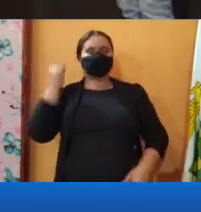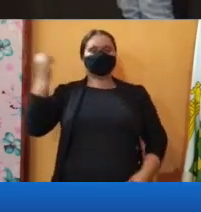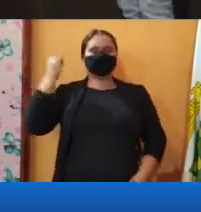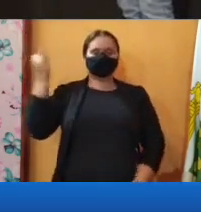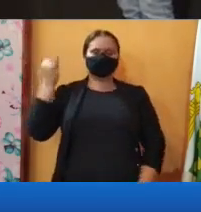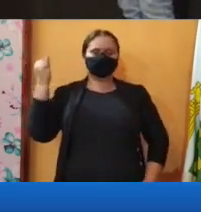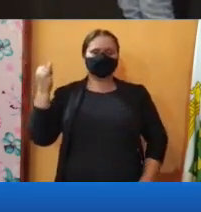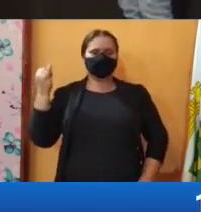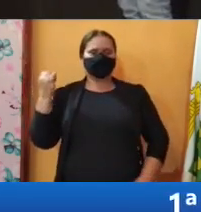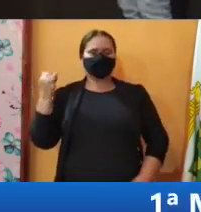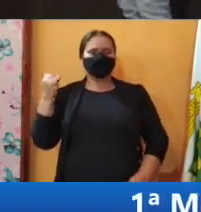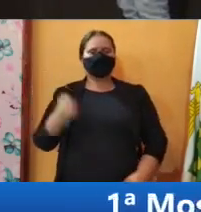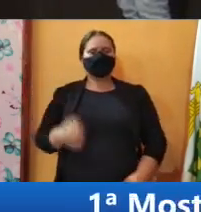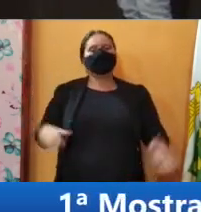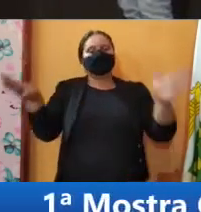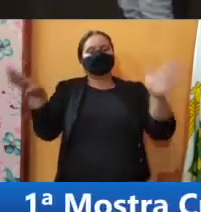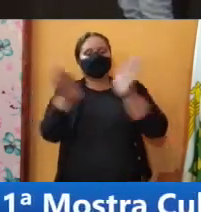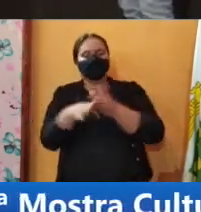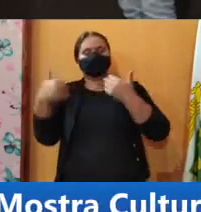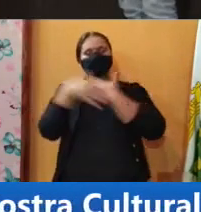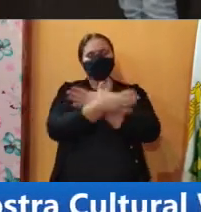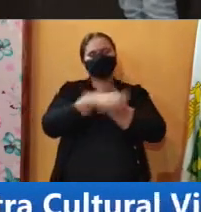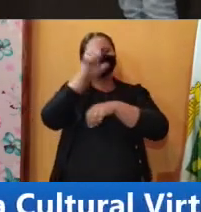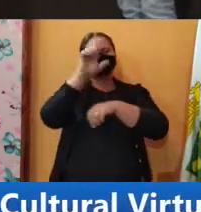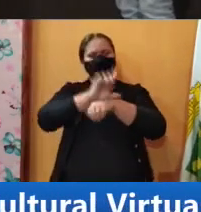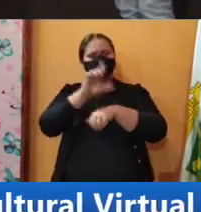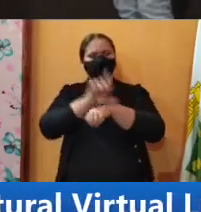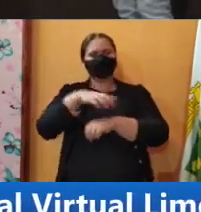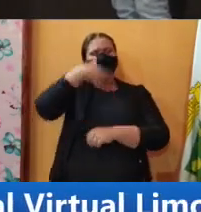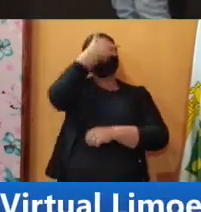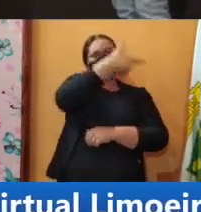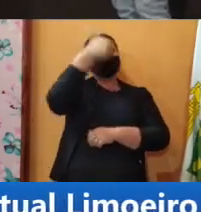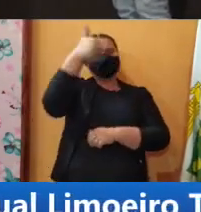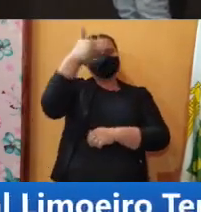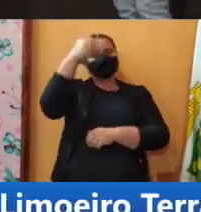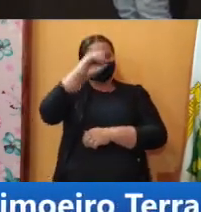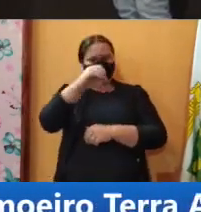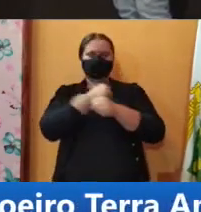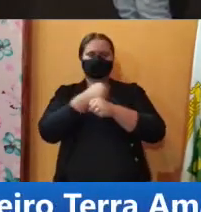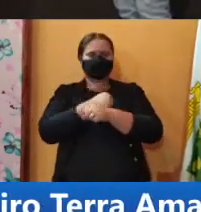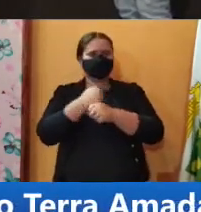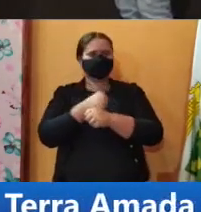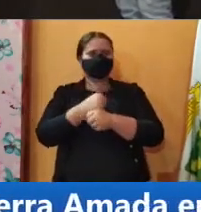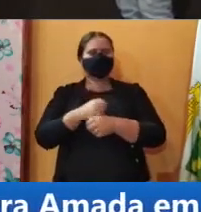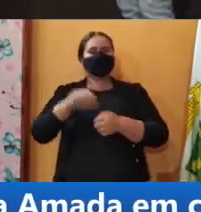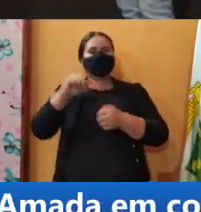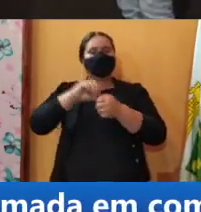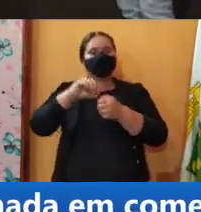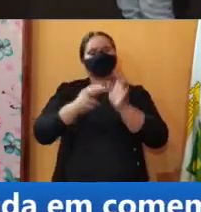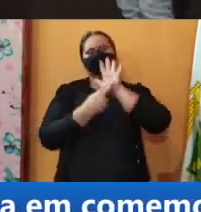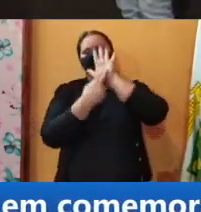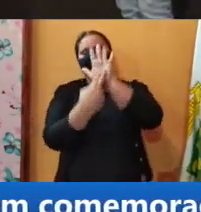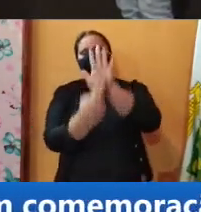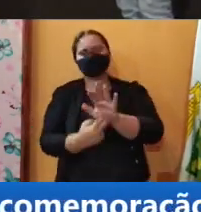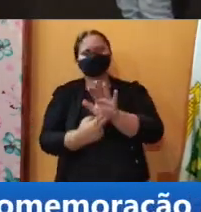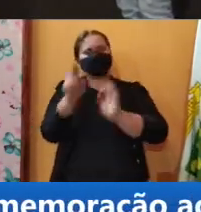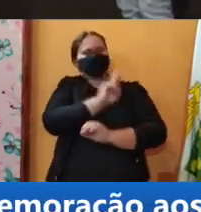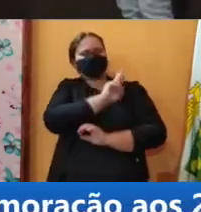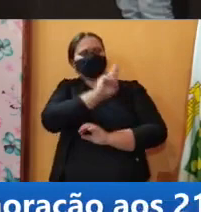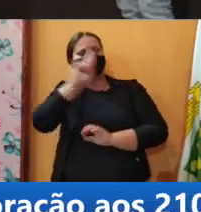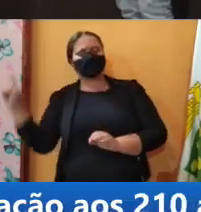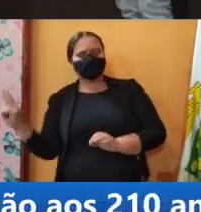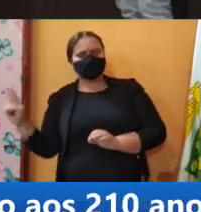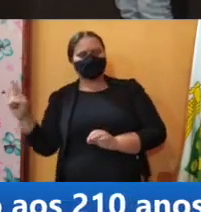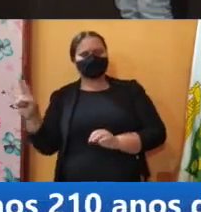passaram por esses 210 anos, fizeram a nossa história acontecer, firmaram o seu nome nas páginas da história fora